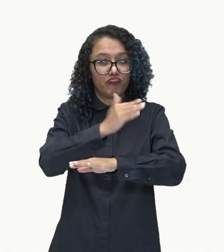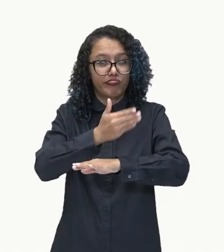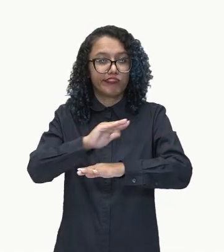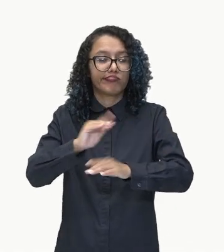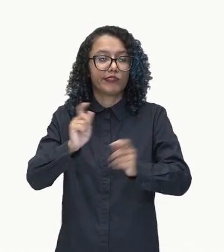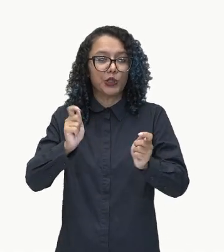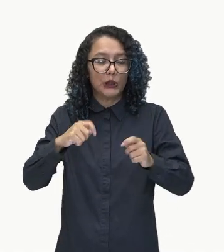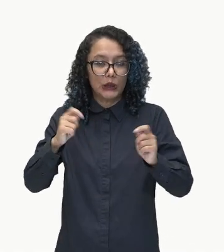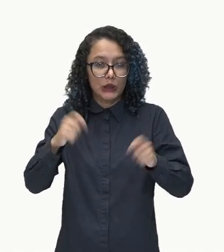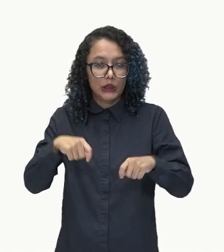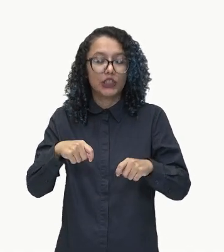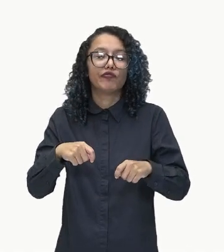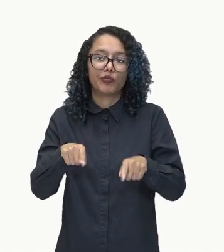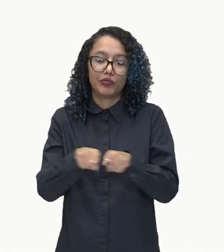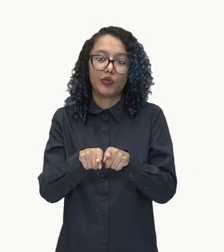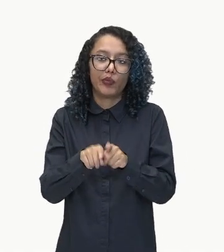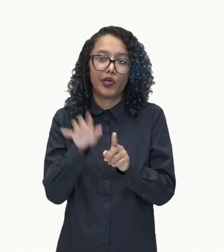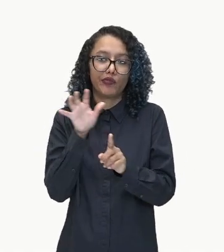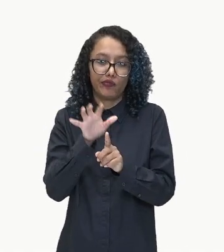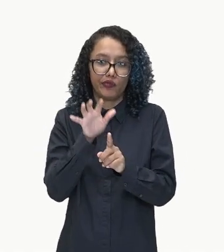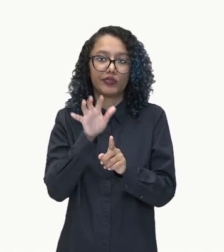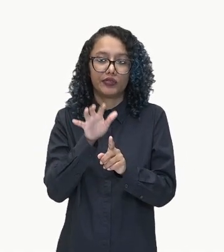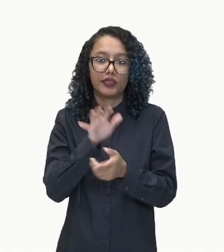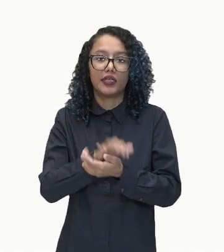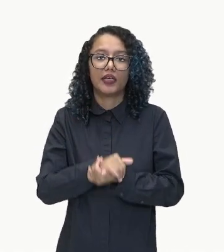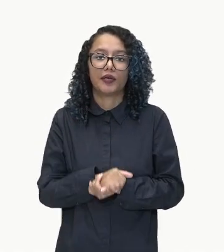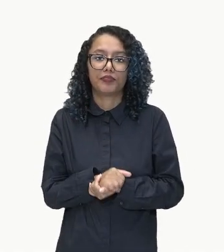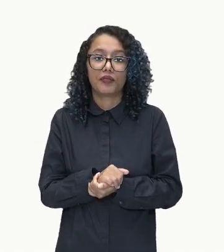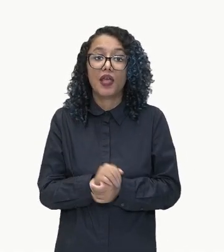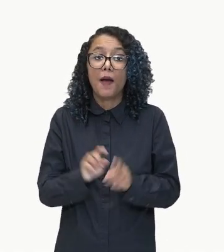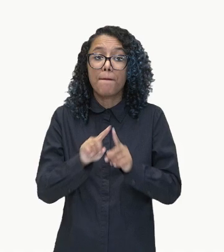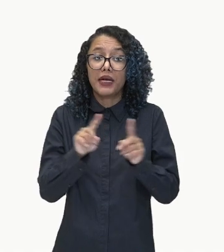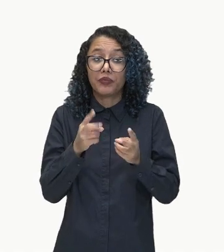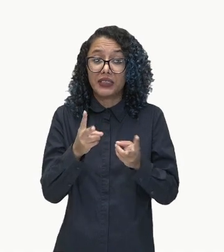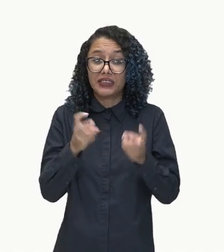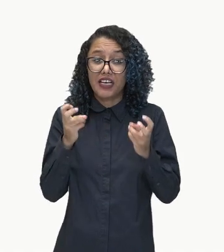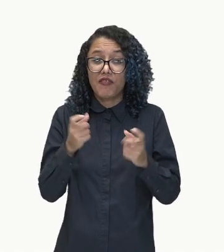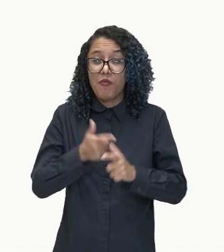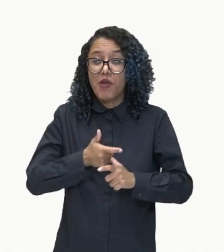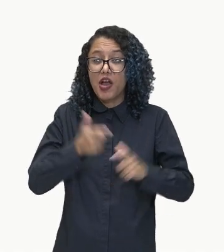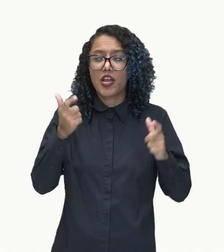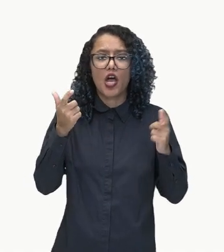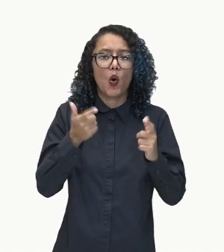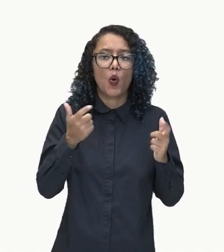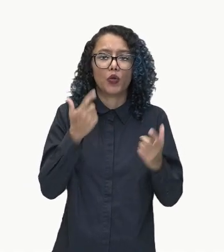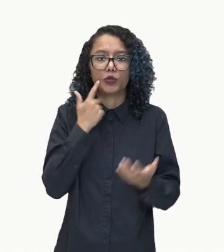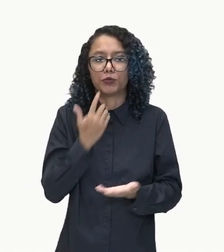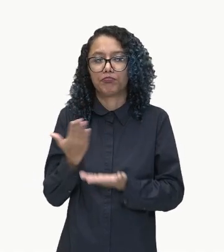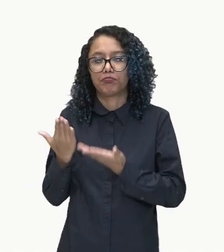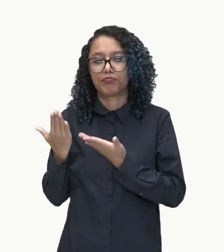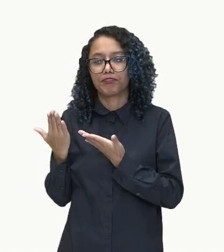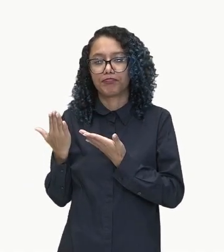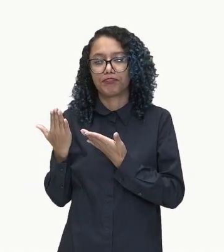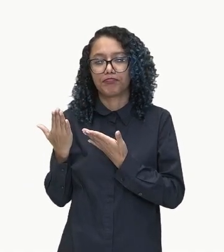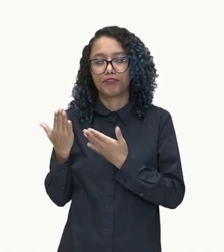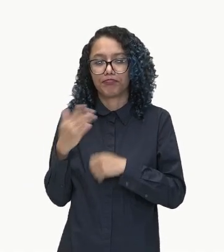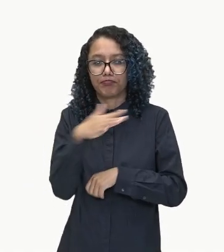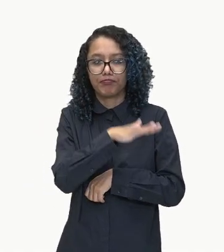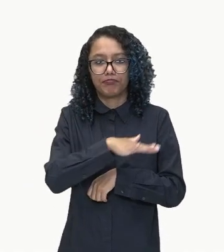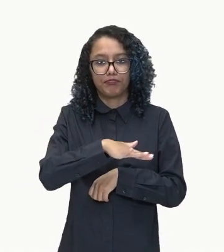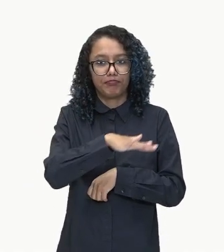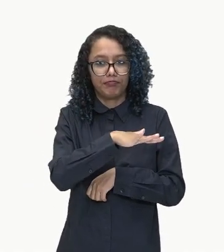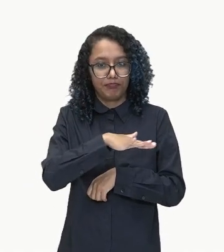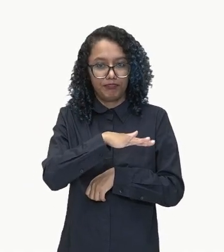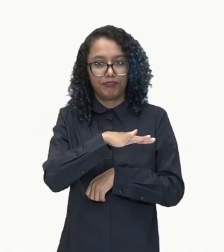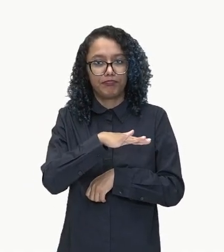acaba influenciando principalmente, porém a gente observa que a maior quantidade, gente, realmente vai estar nessa parte ali